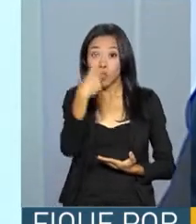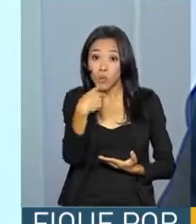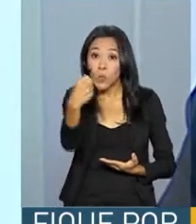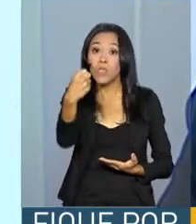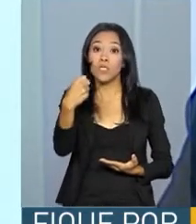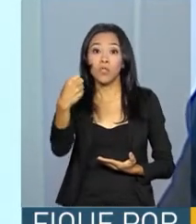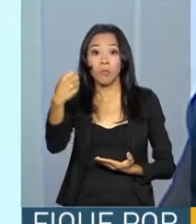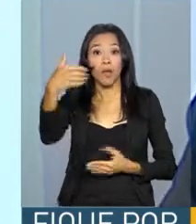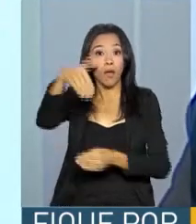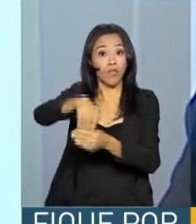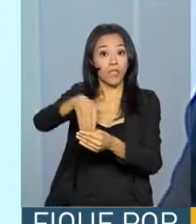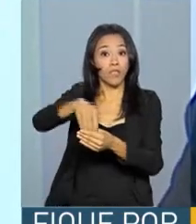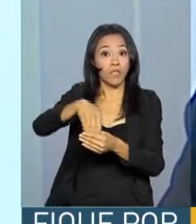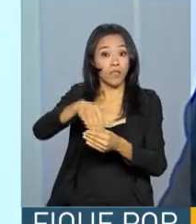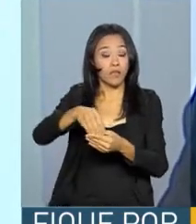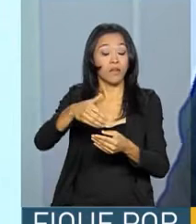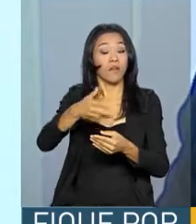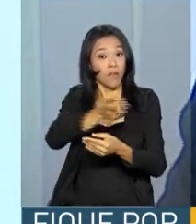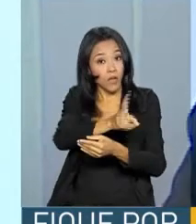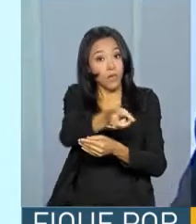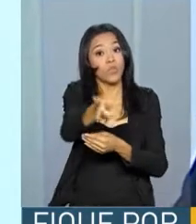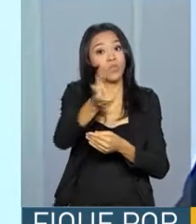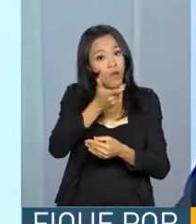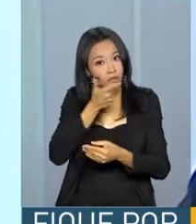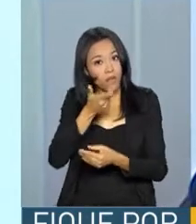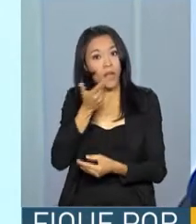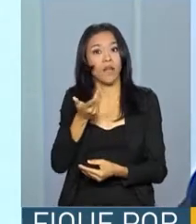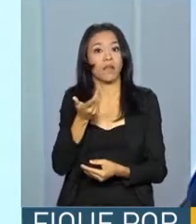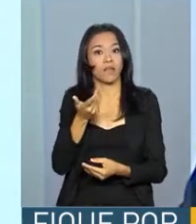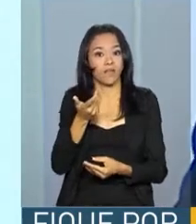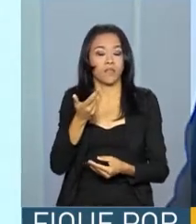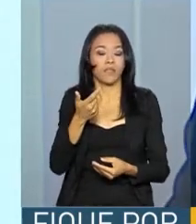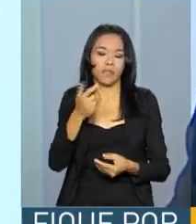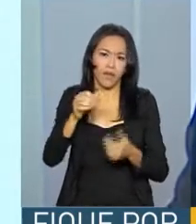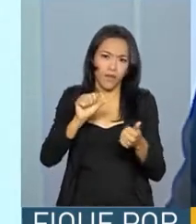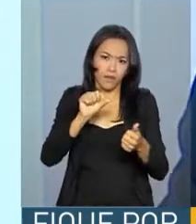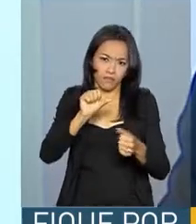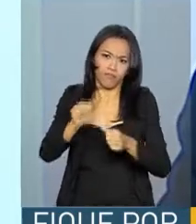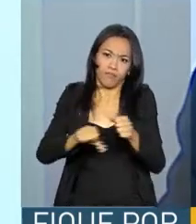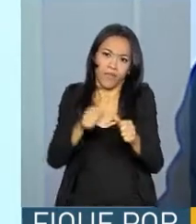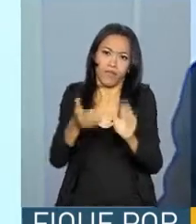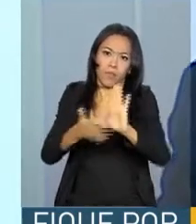o que vai fazer com as reformas. Pelo menos há um candidato que diz que vai modificar tudo,